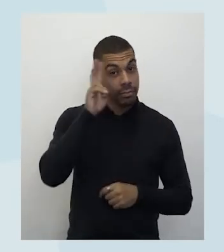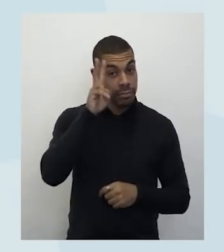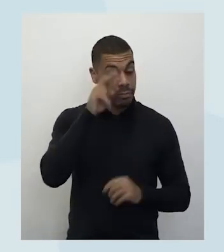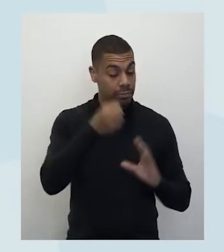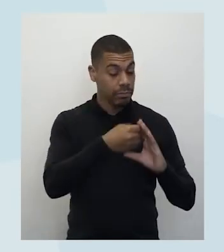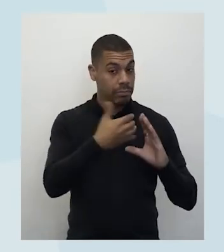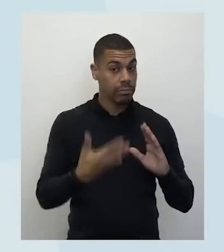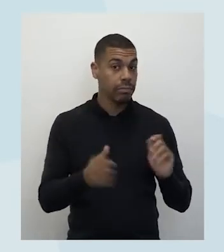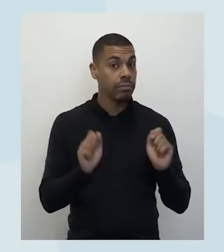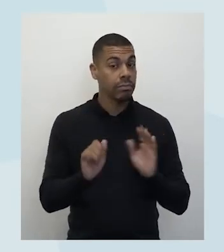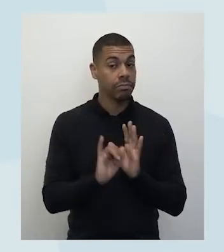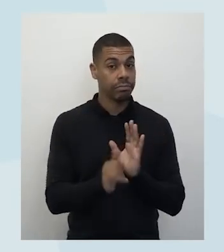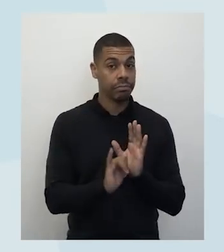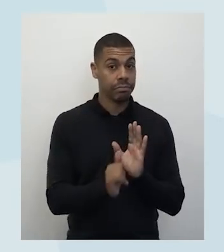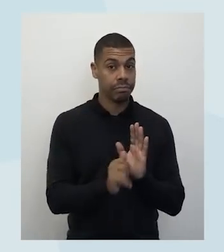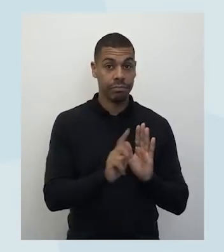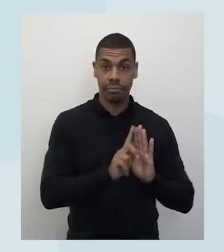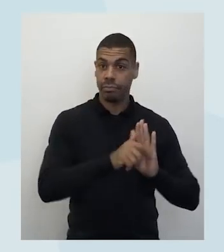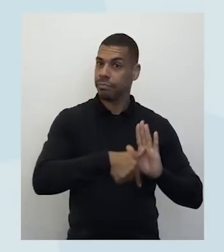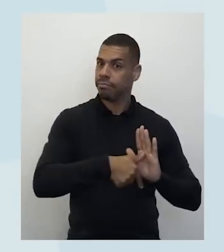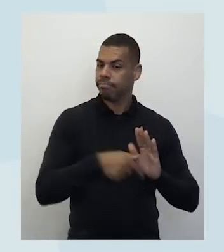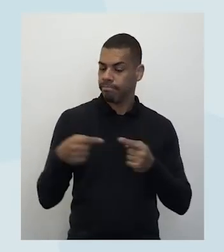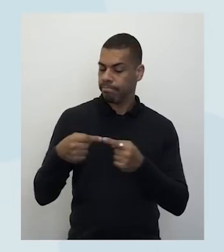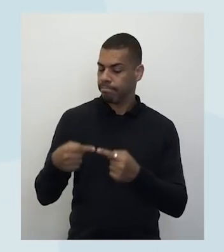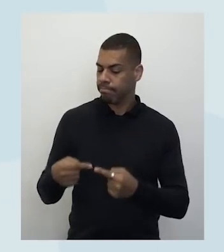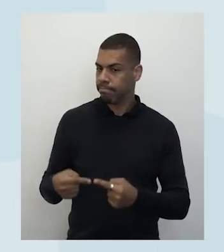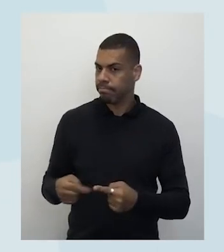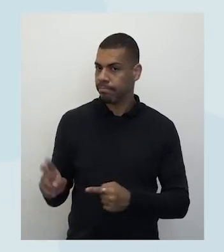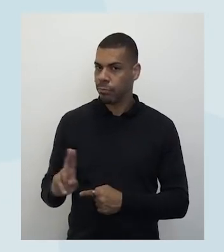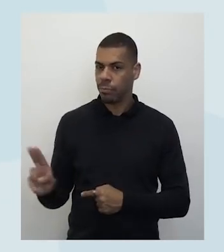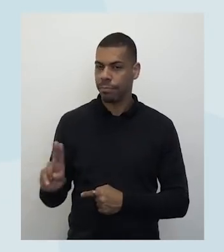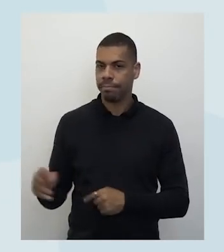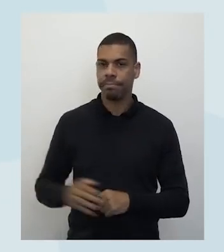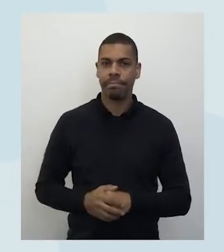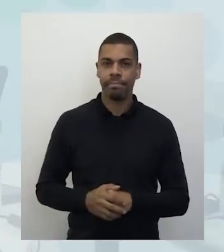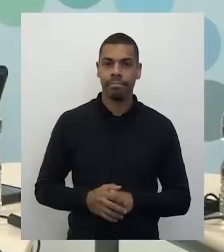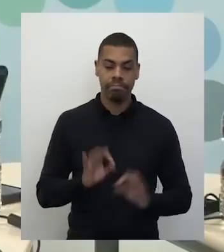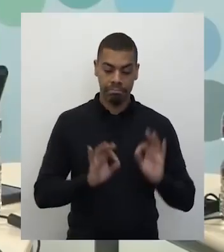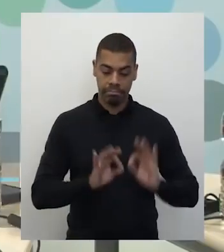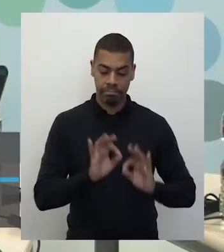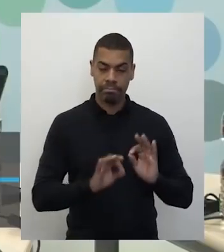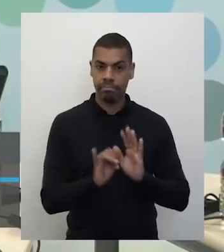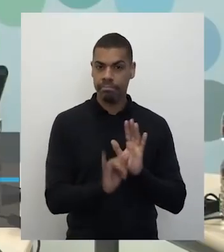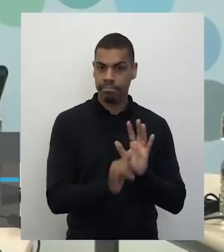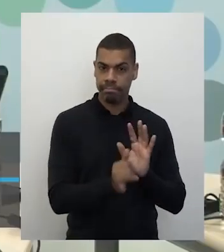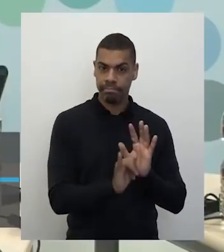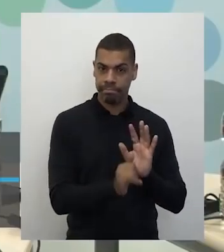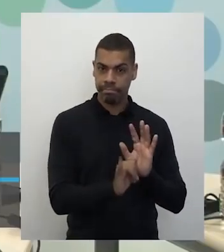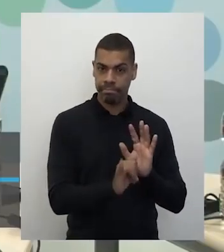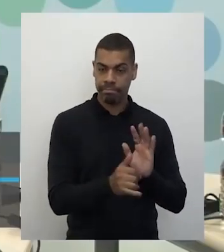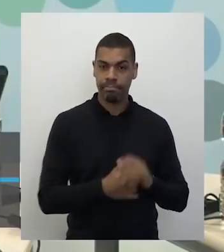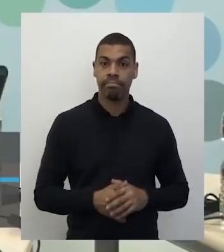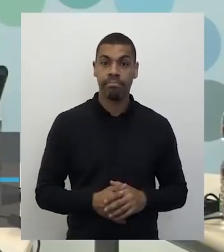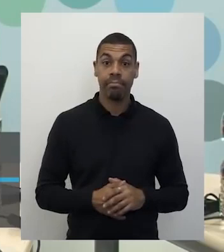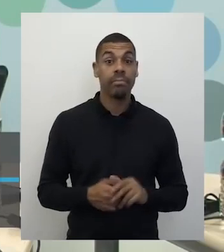do gênero que irá produzir e fique de olho na concordância nominal, ok? Então, produza a crônica, coloca a hashtag, que aí a